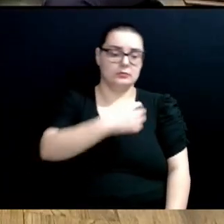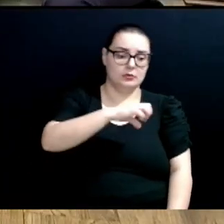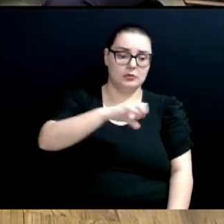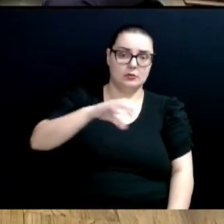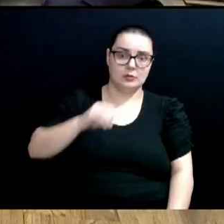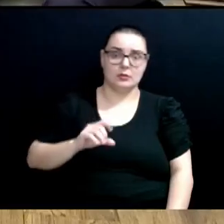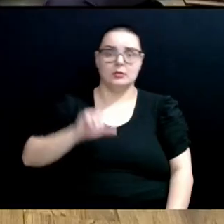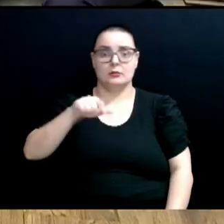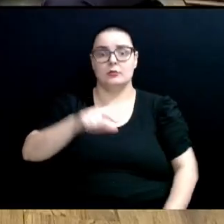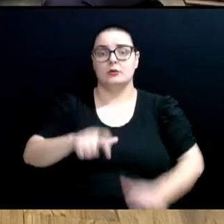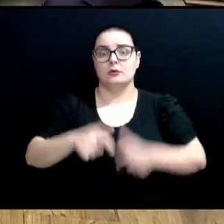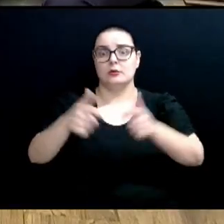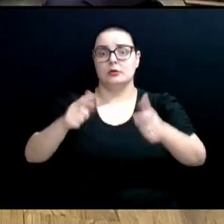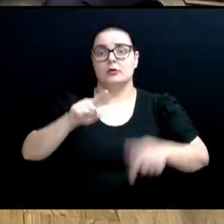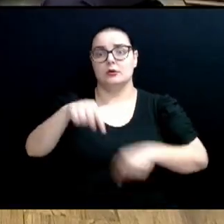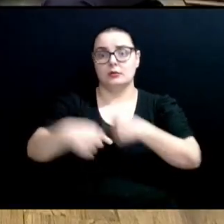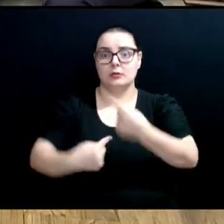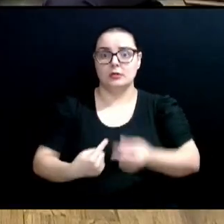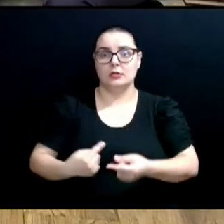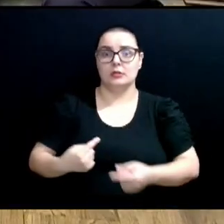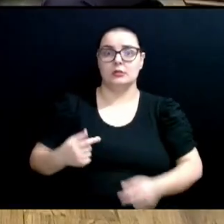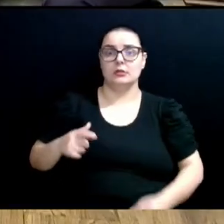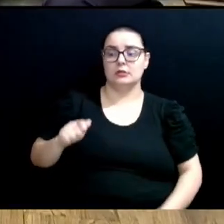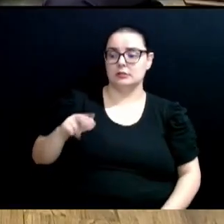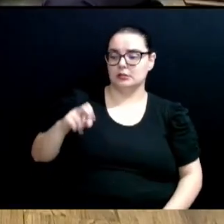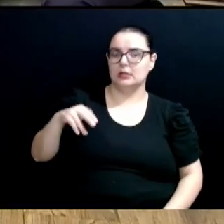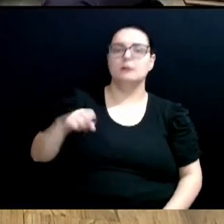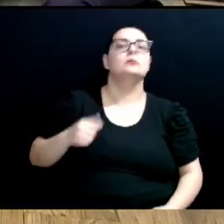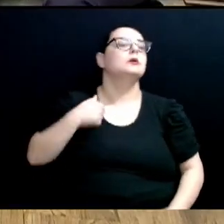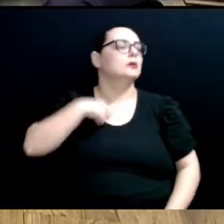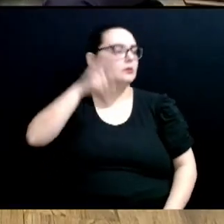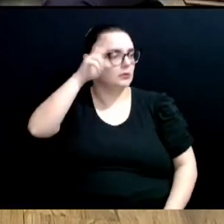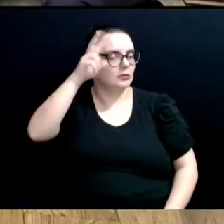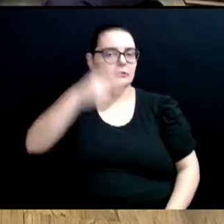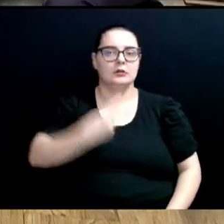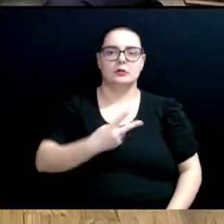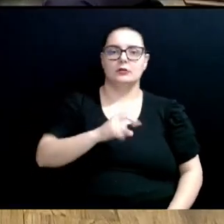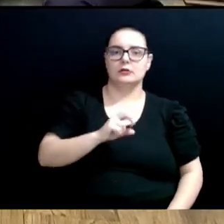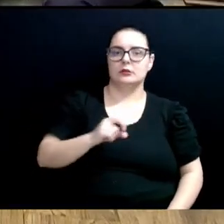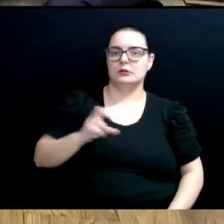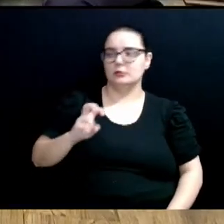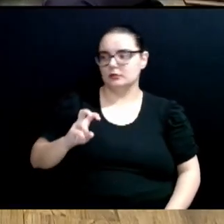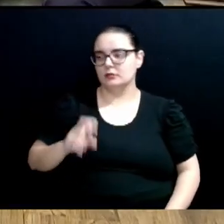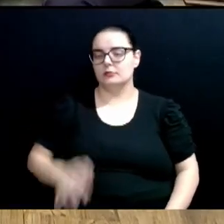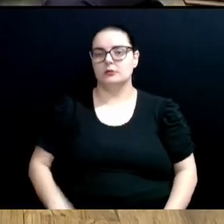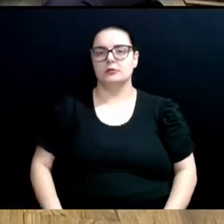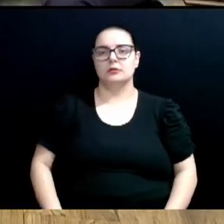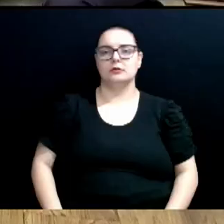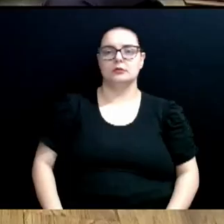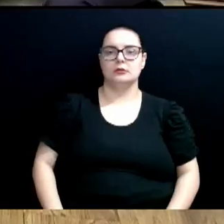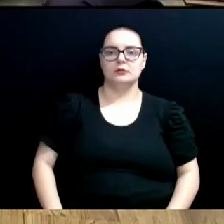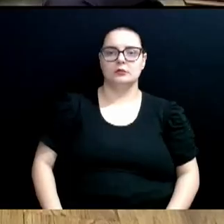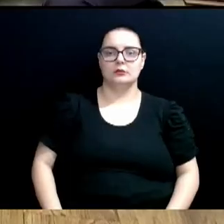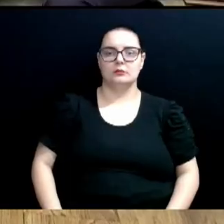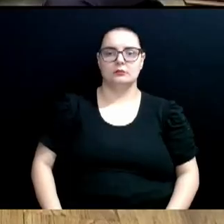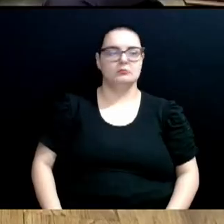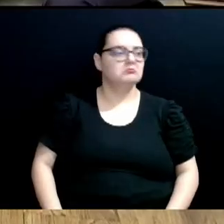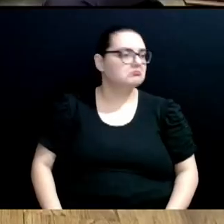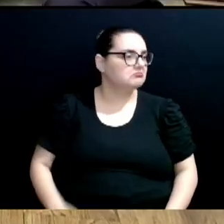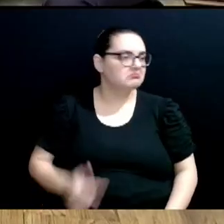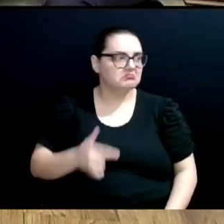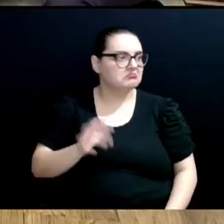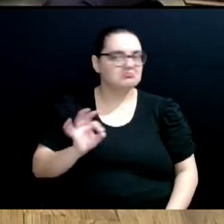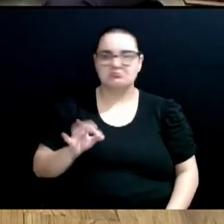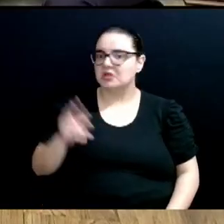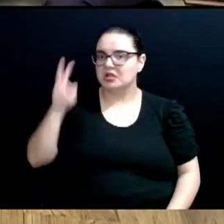o referendo das armas, né? Do desarmamento, lá em 2005. E depois a gente praticamente não me lembro, acho que foi o